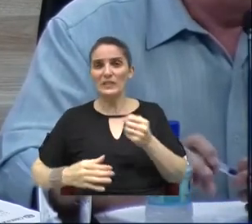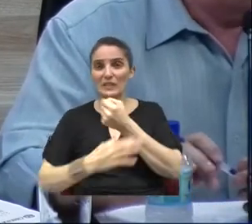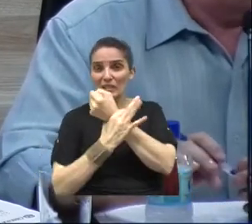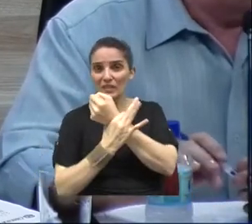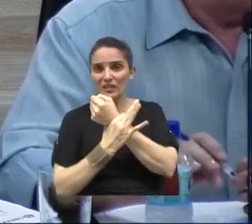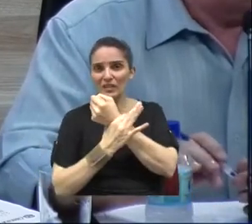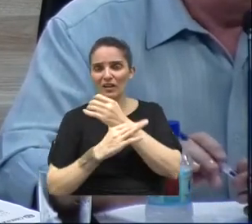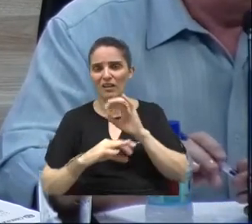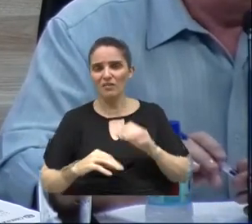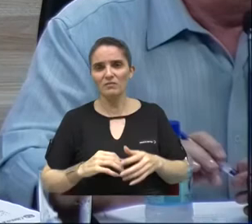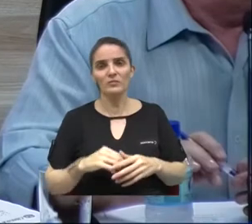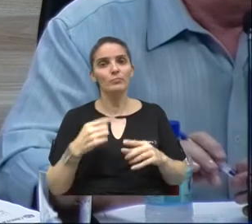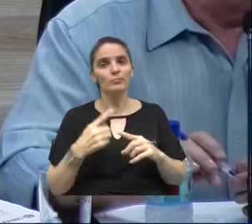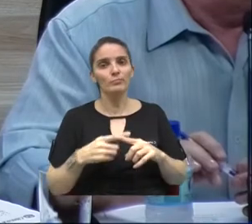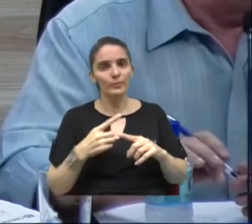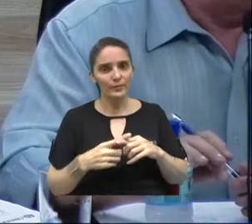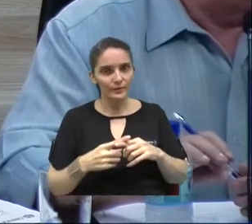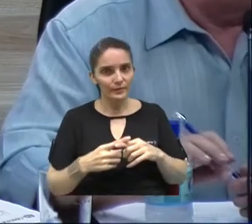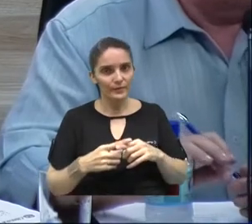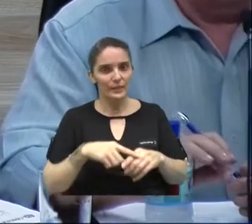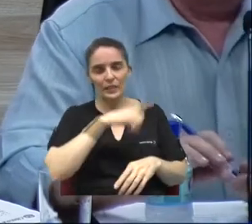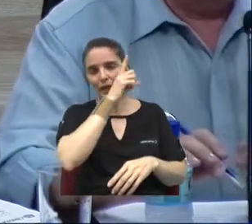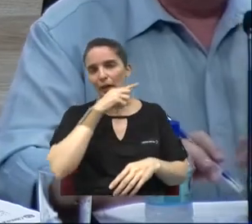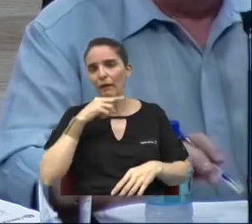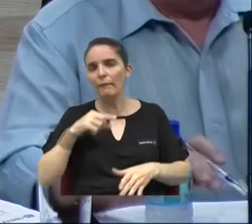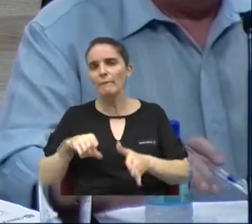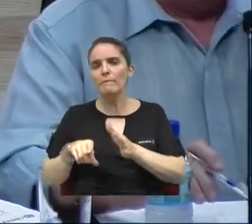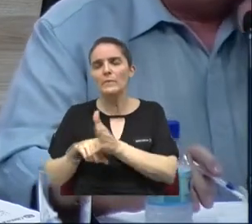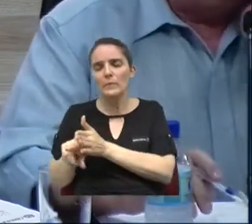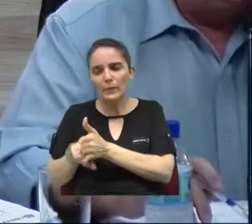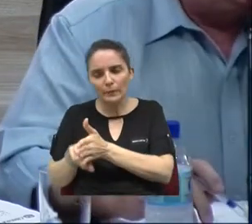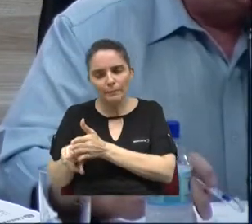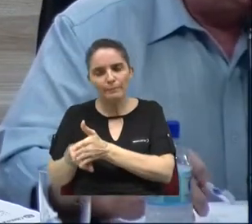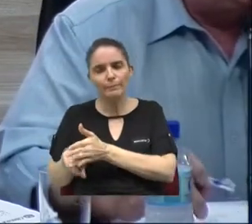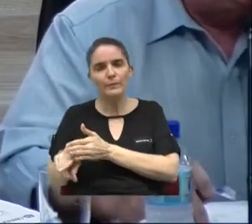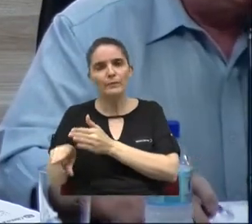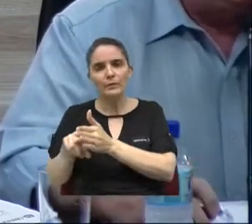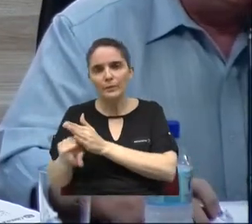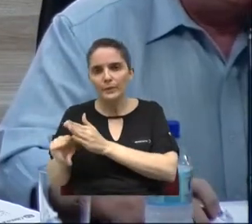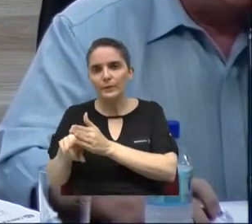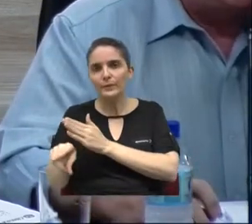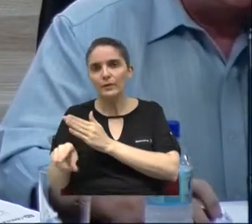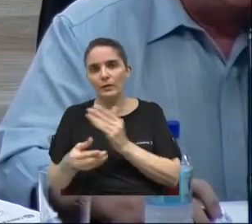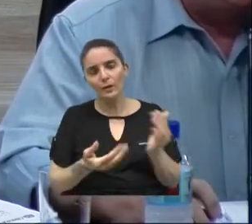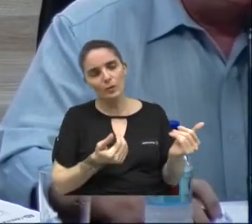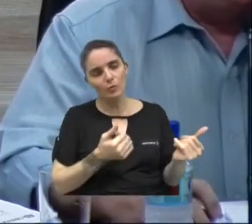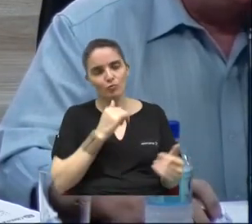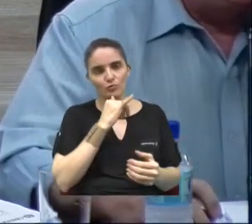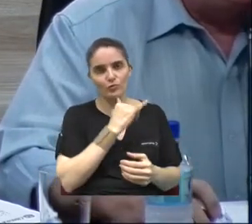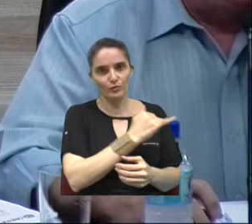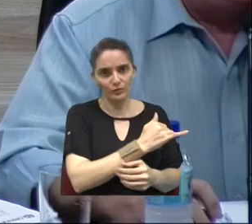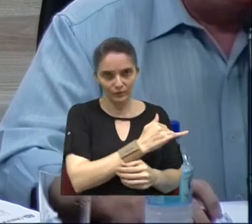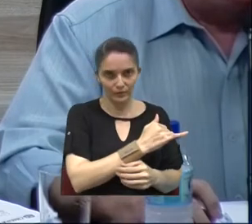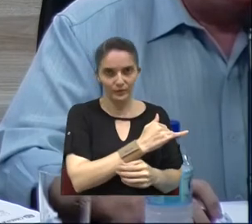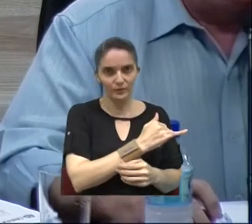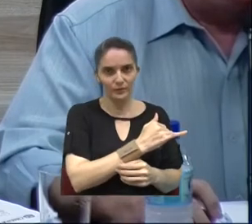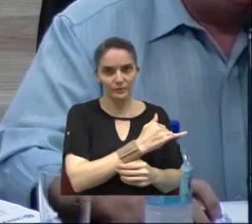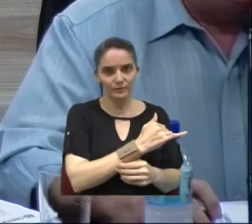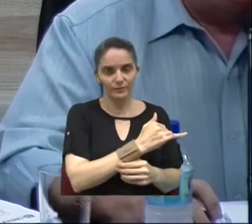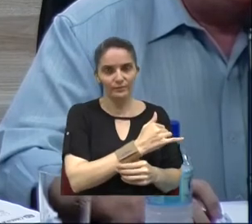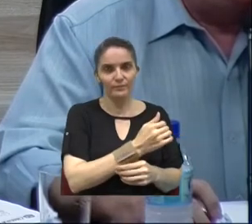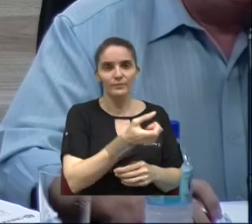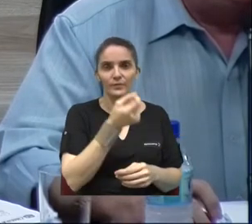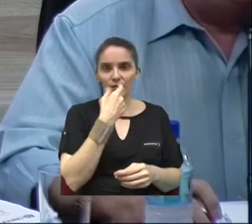aspas, do nada. E aí eu fui forçando ele, fui conversando, e aí ele falou que ele tinha